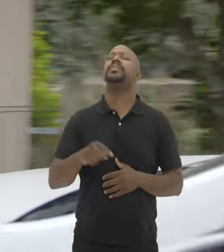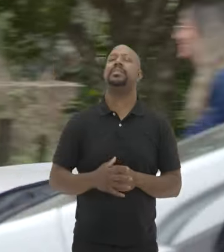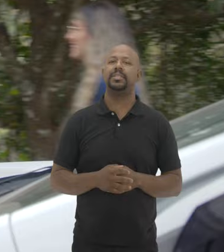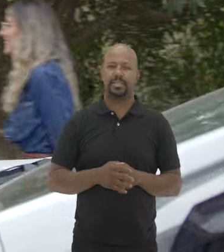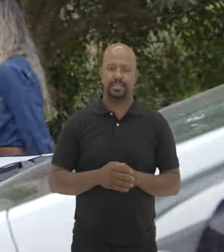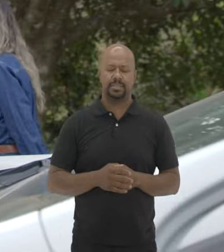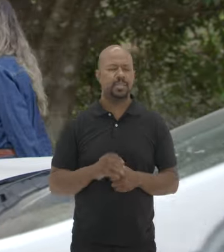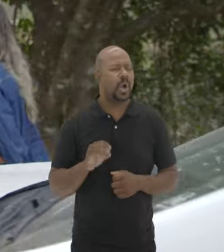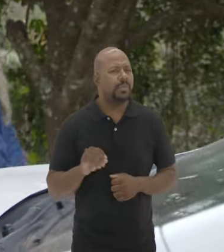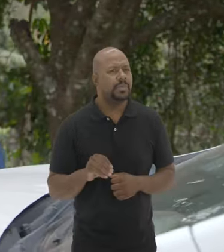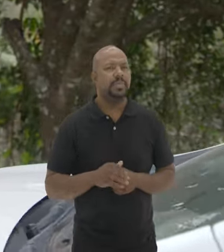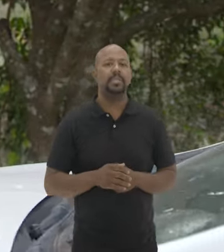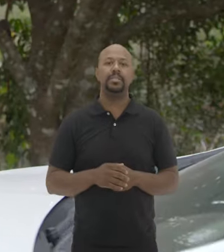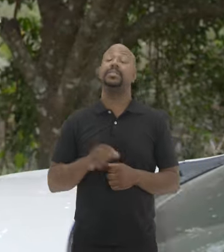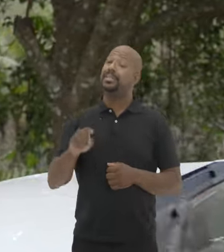agora